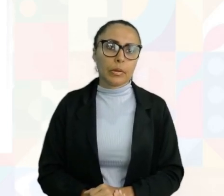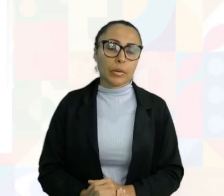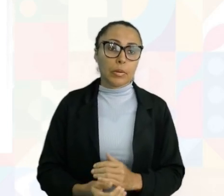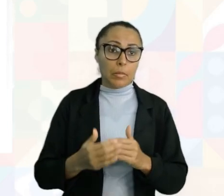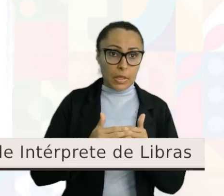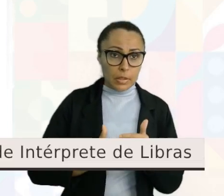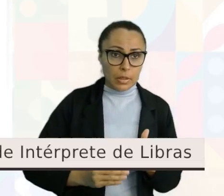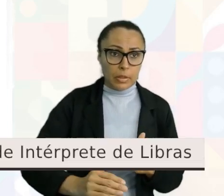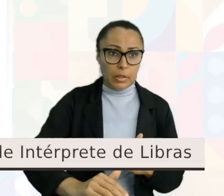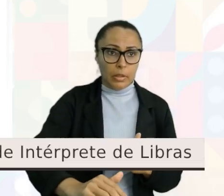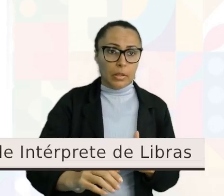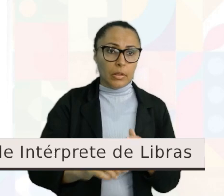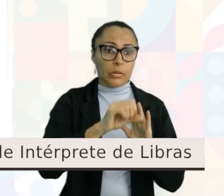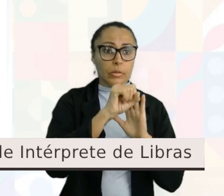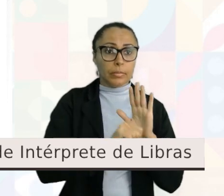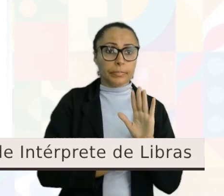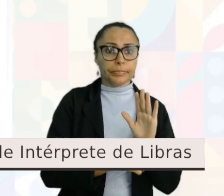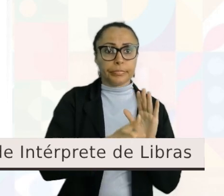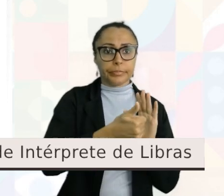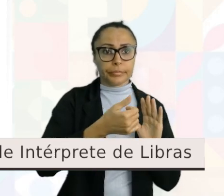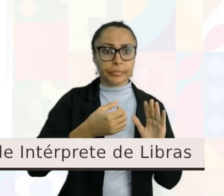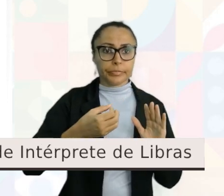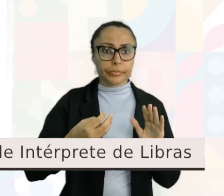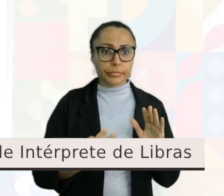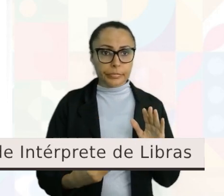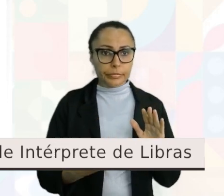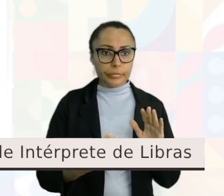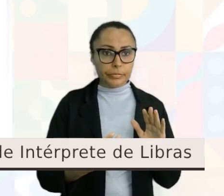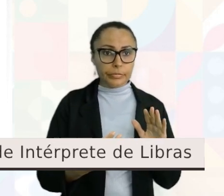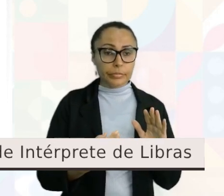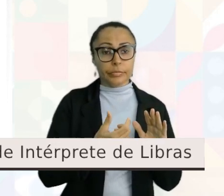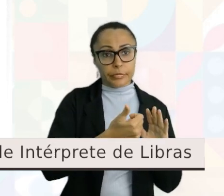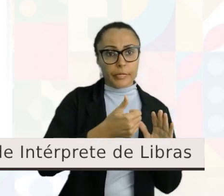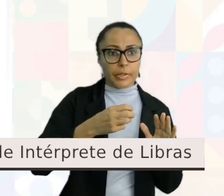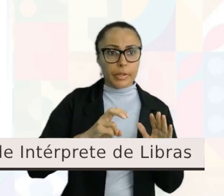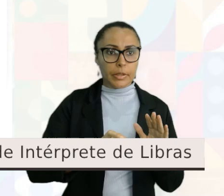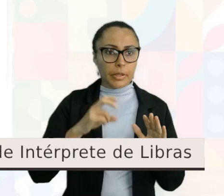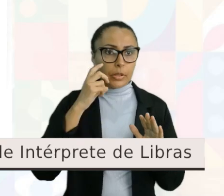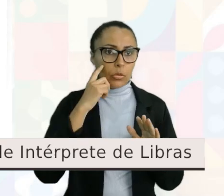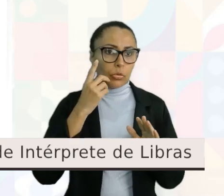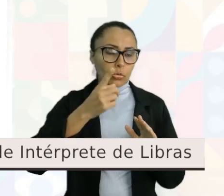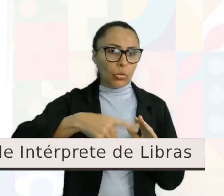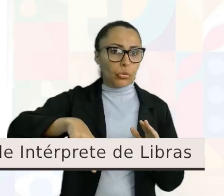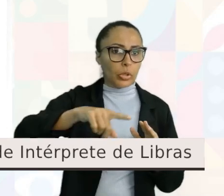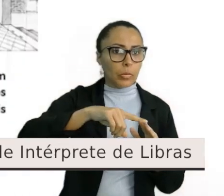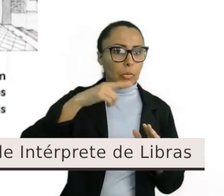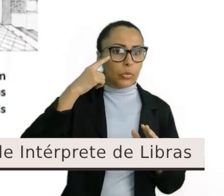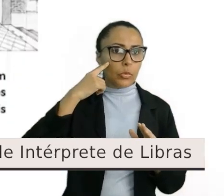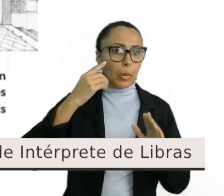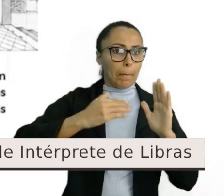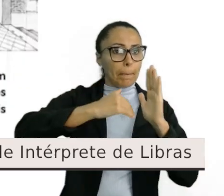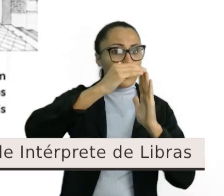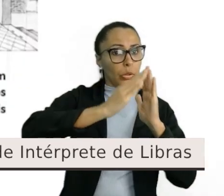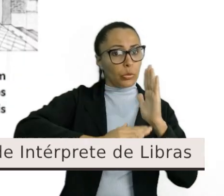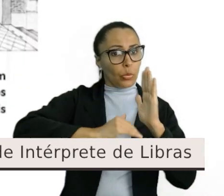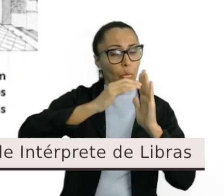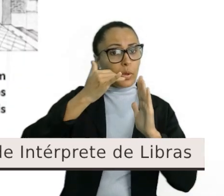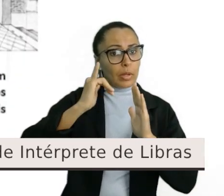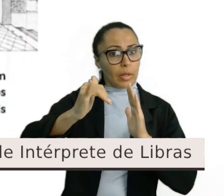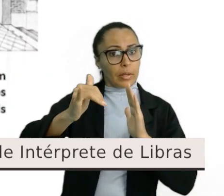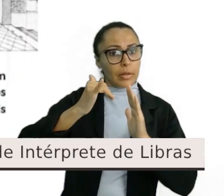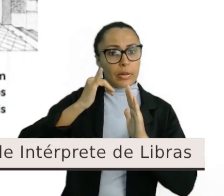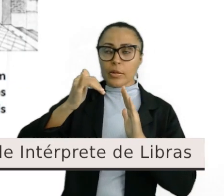no século seguinte, no século XV, a gente tem ali um quadro, né, de outro pintor italiano,